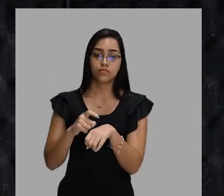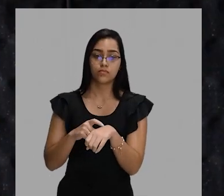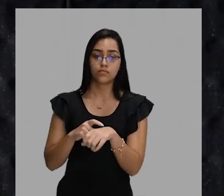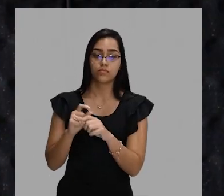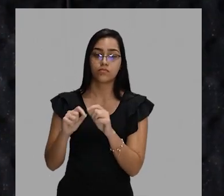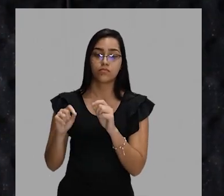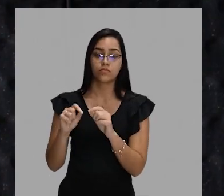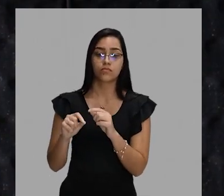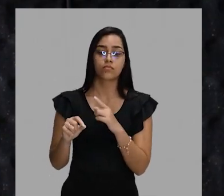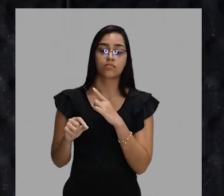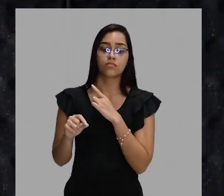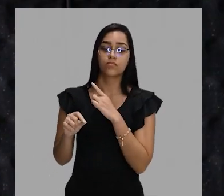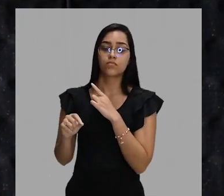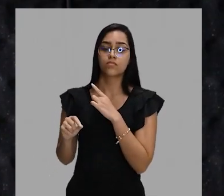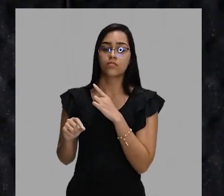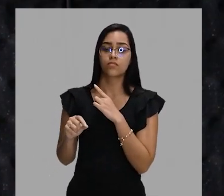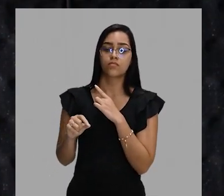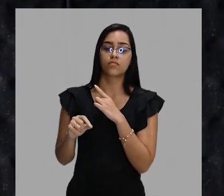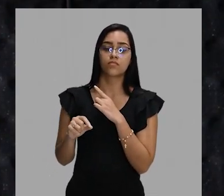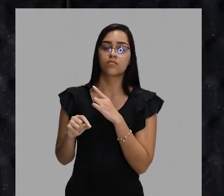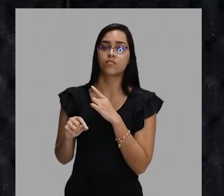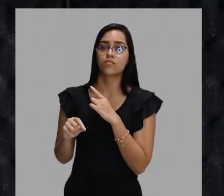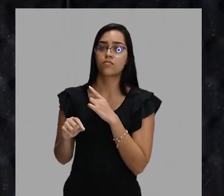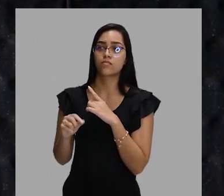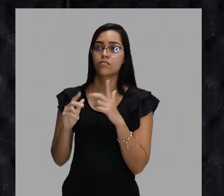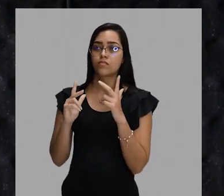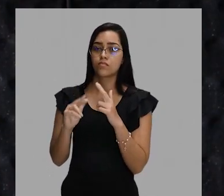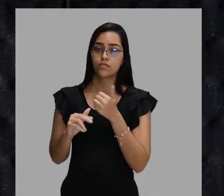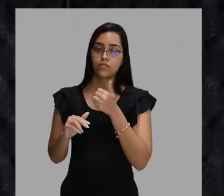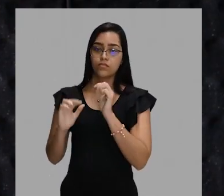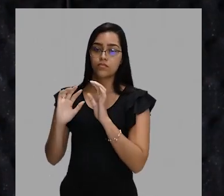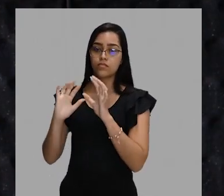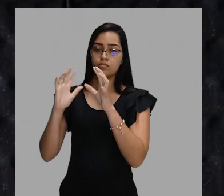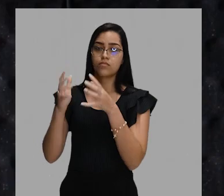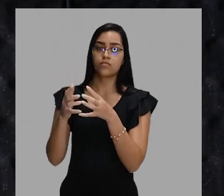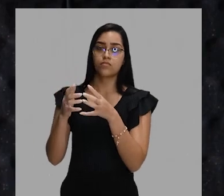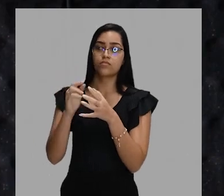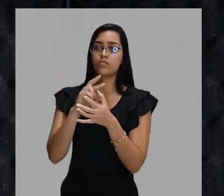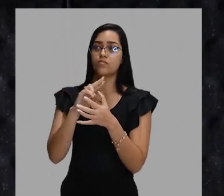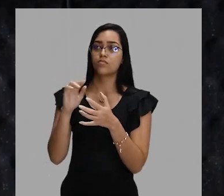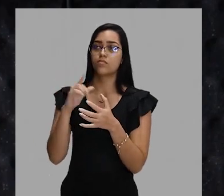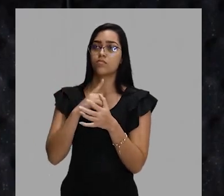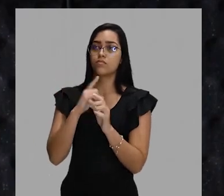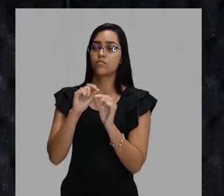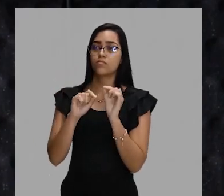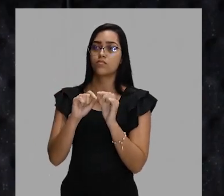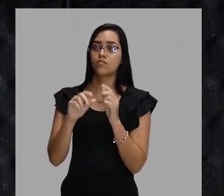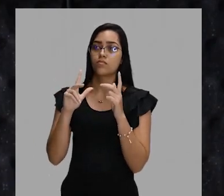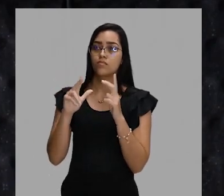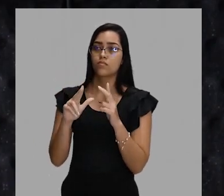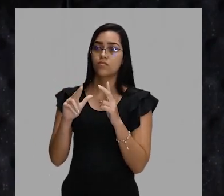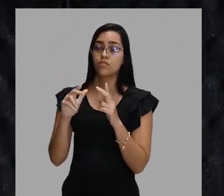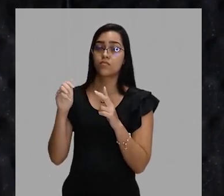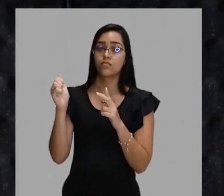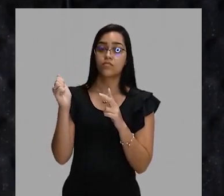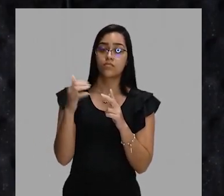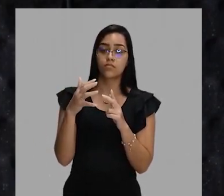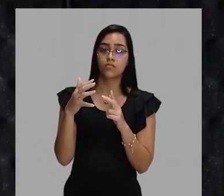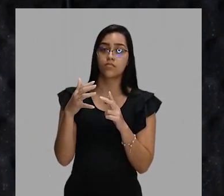que os indivíduos que era desse primeiro grupo aqui, estarão totalmente formados